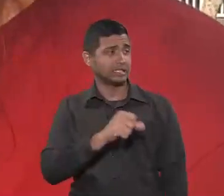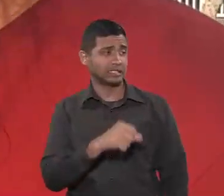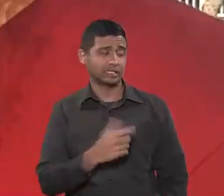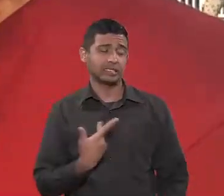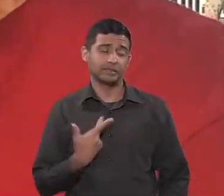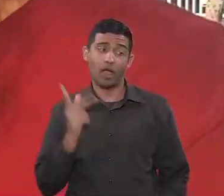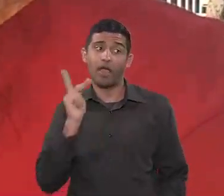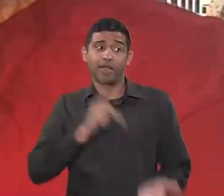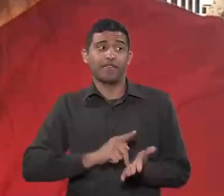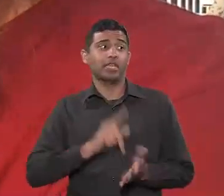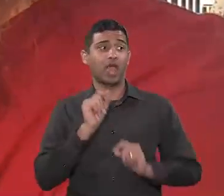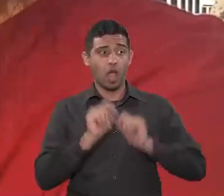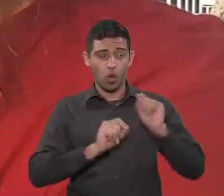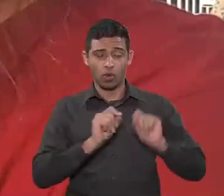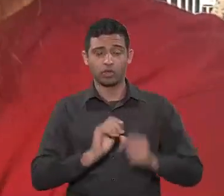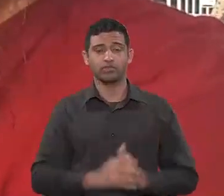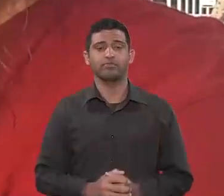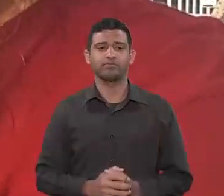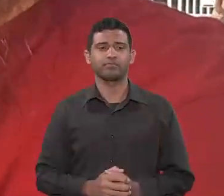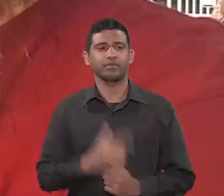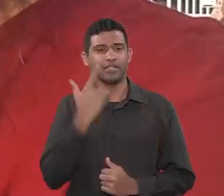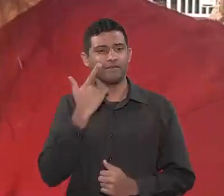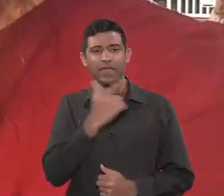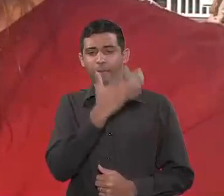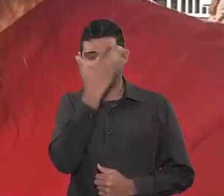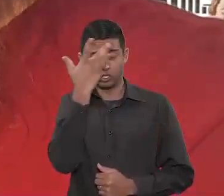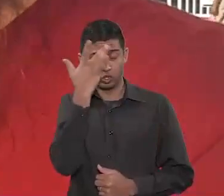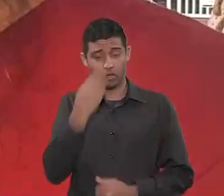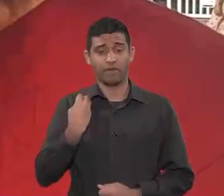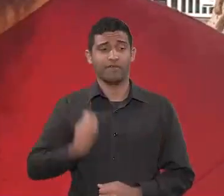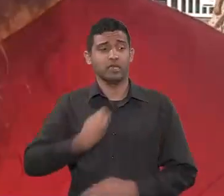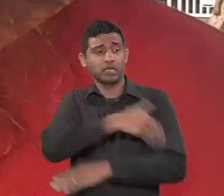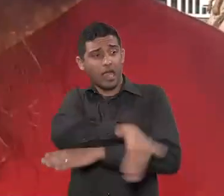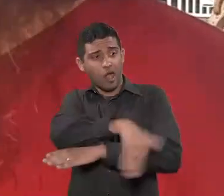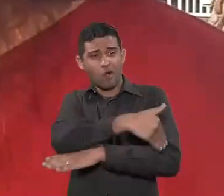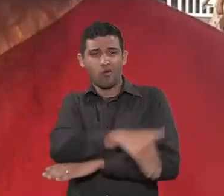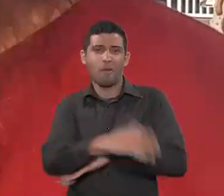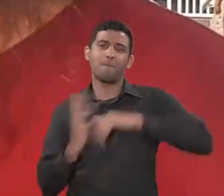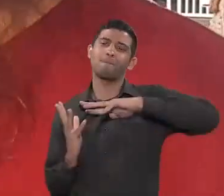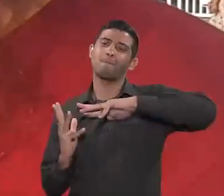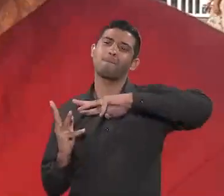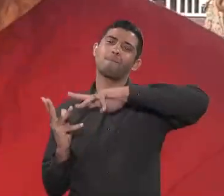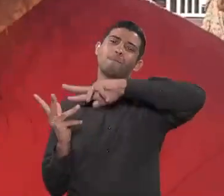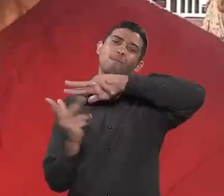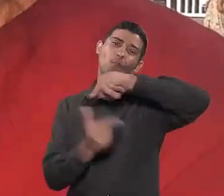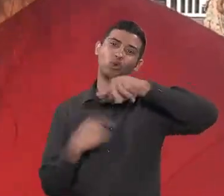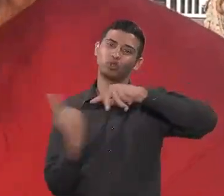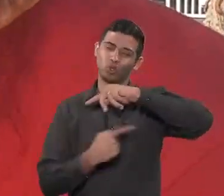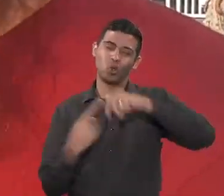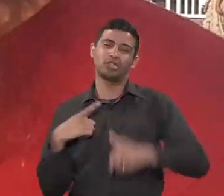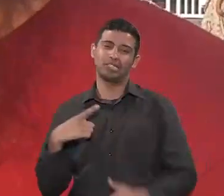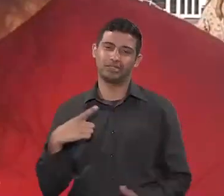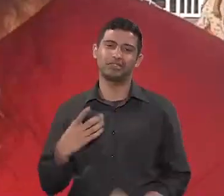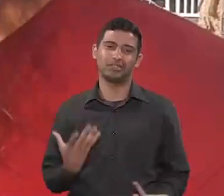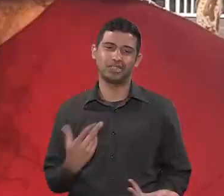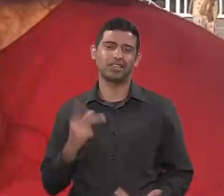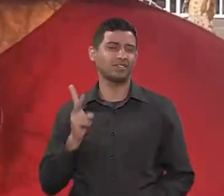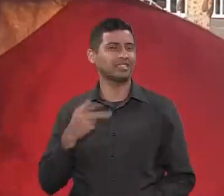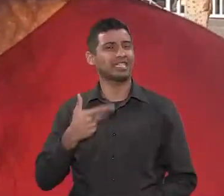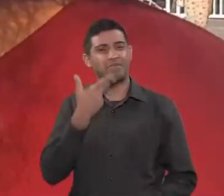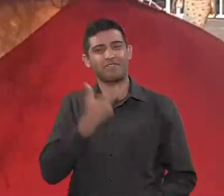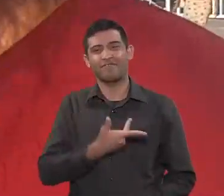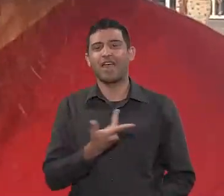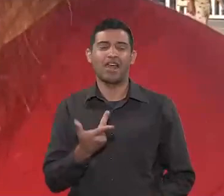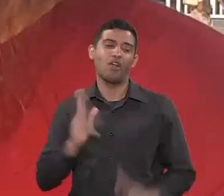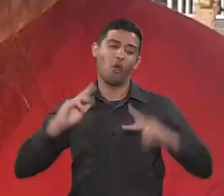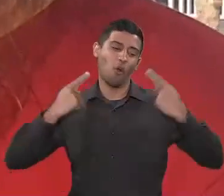verdade, população em situação de rua é um problema global, né? Eu sempre falo que é um fenômeno